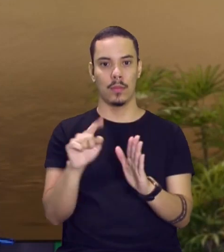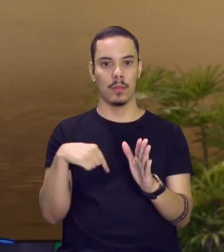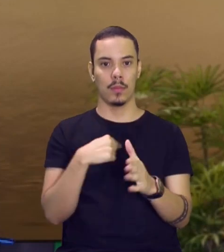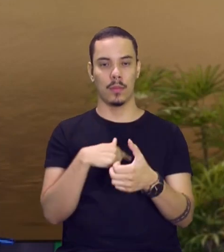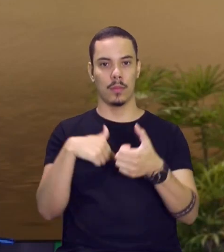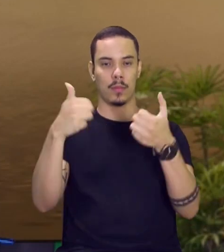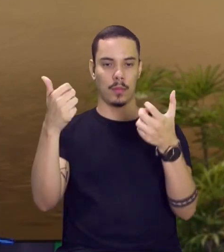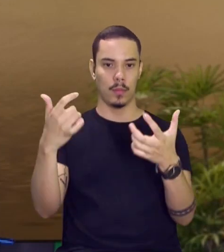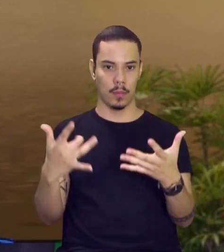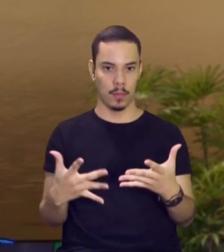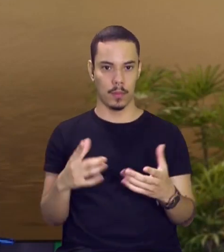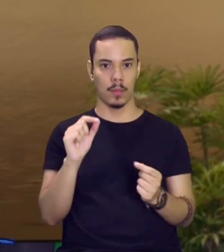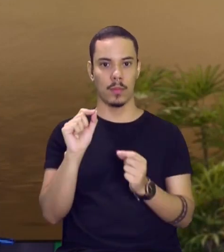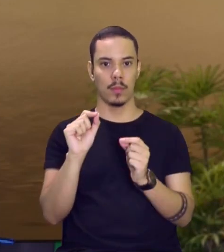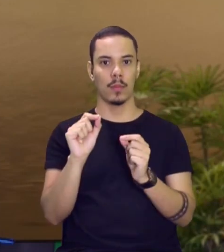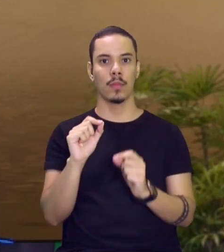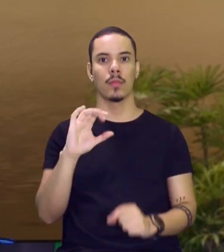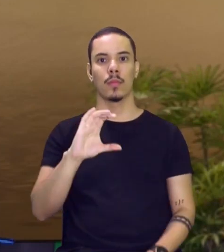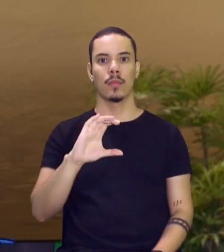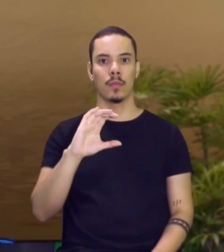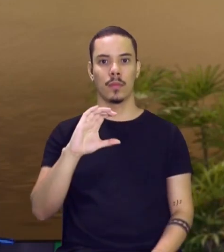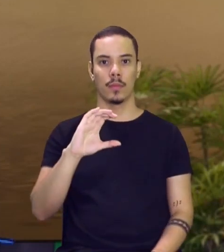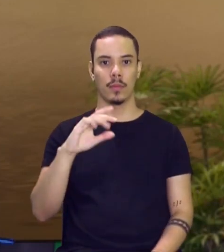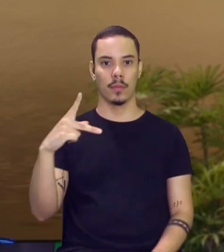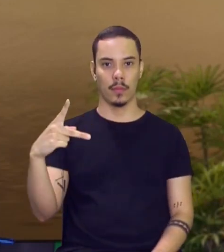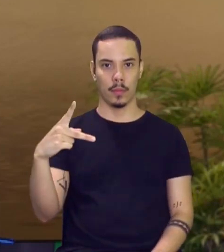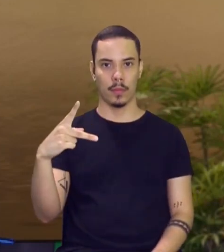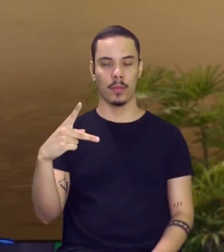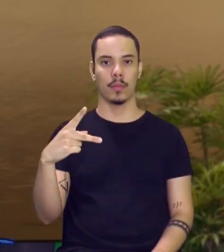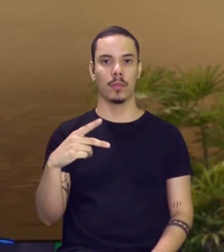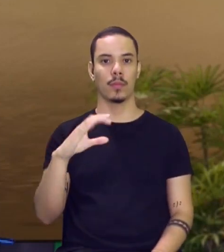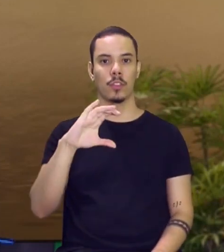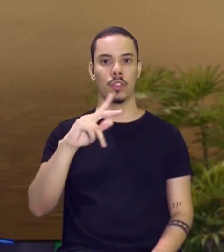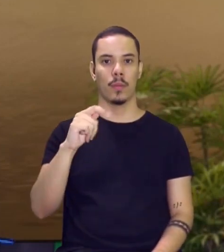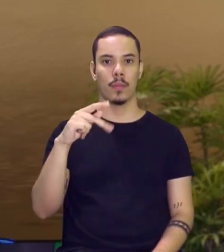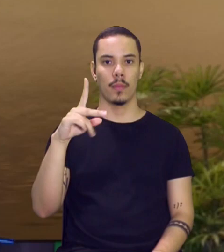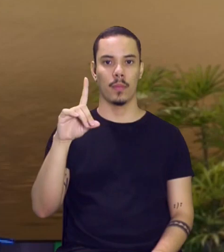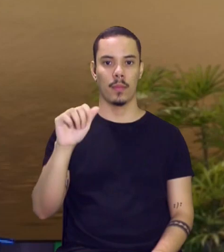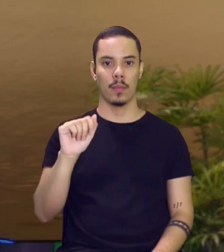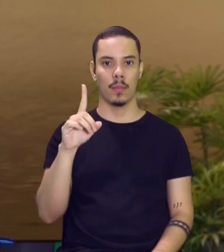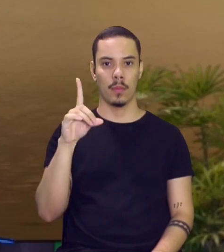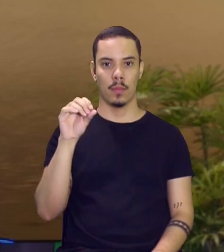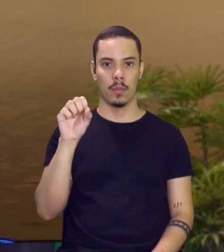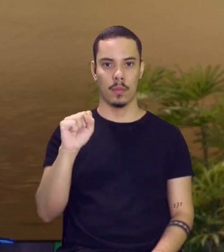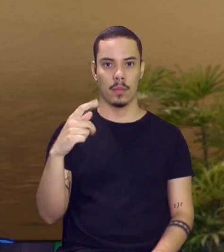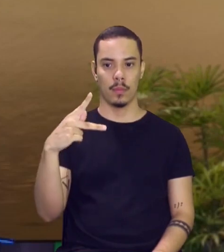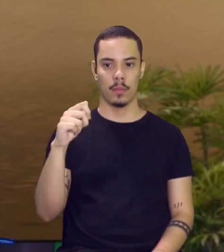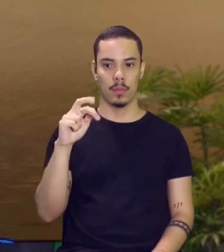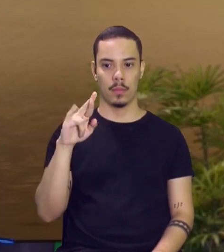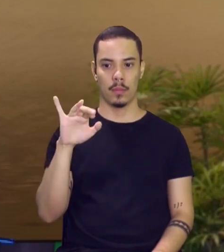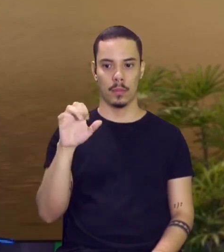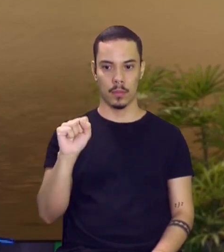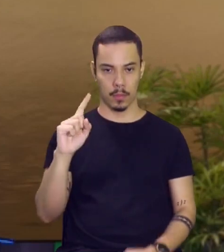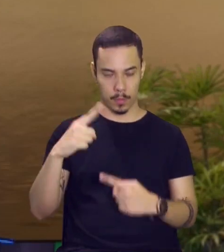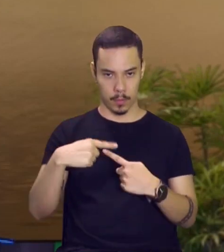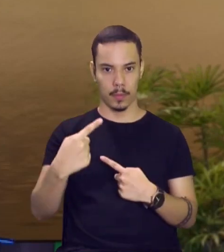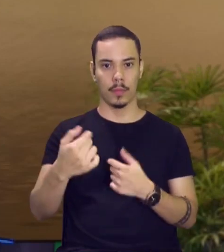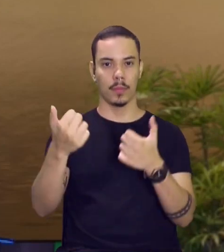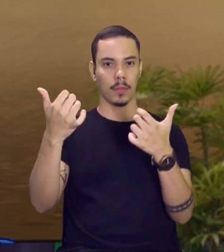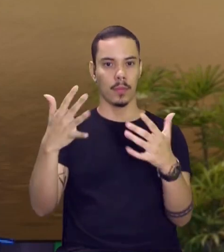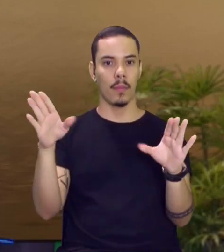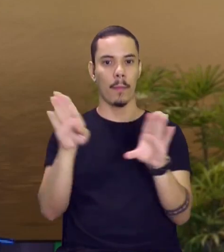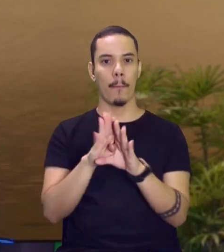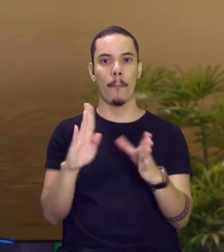frente, que é chamado de Chapada dos Parecis e Pacaás Novos. Tá? Portanto,